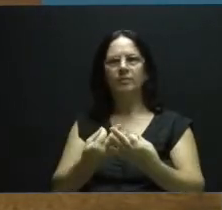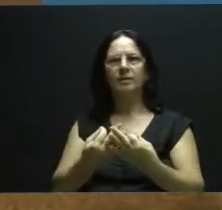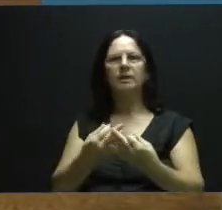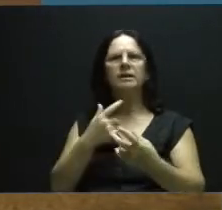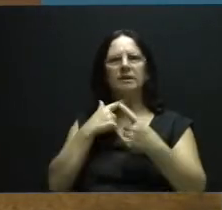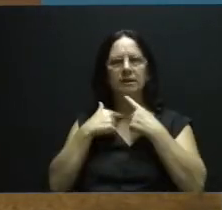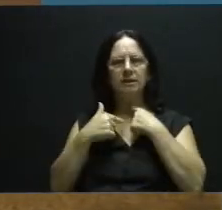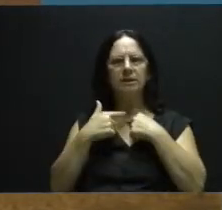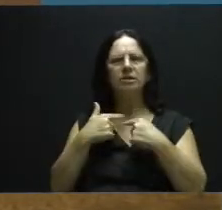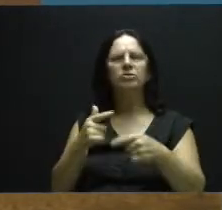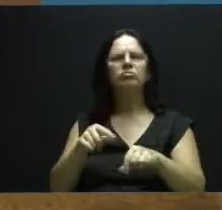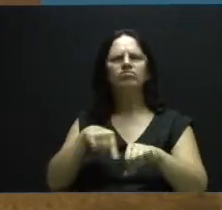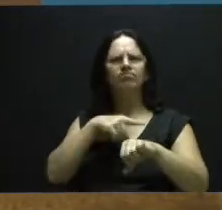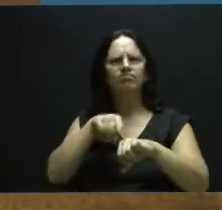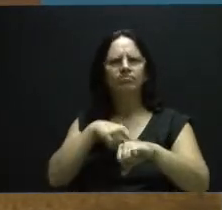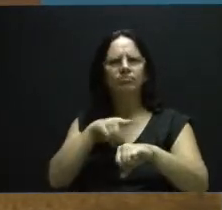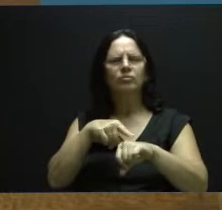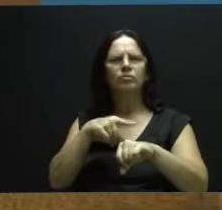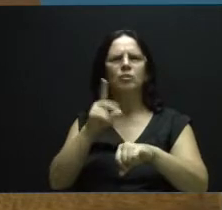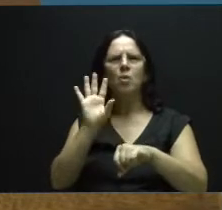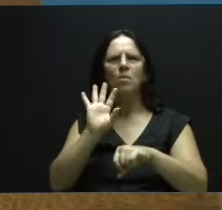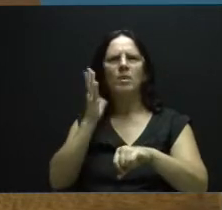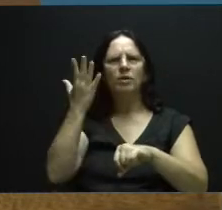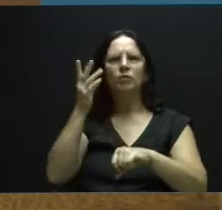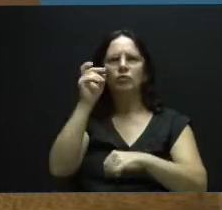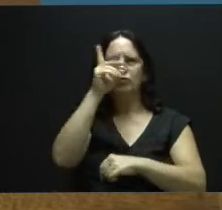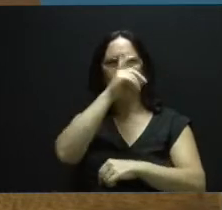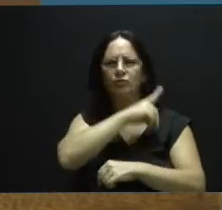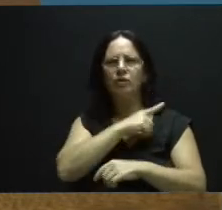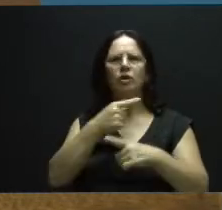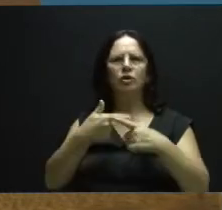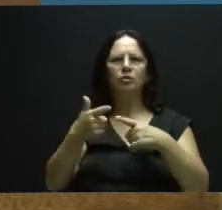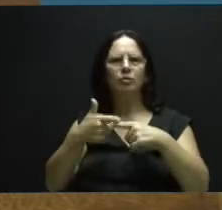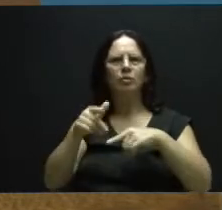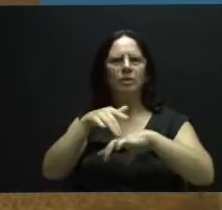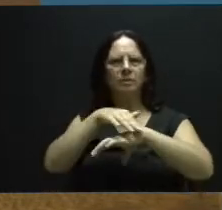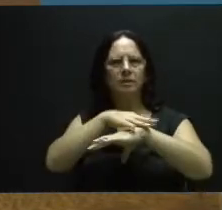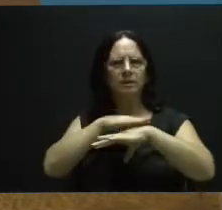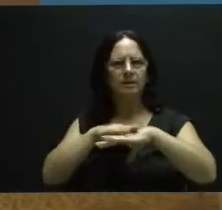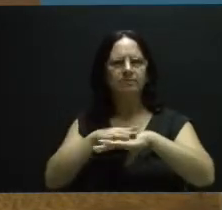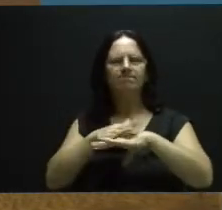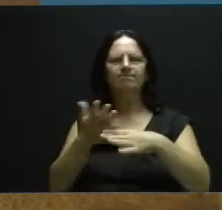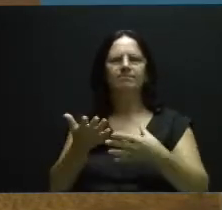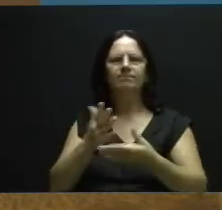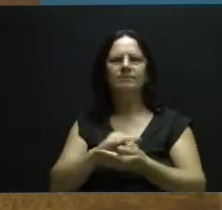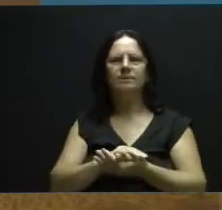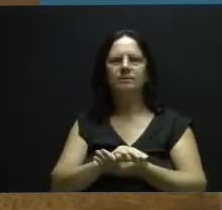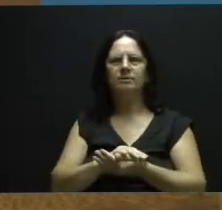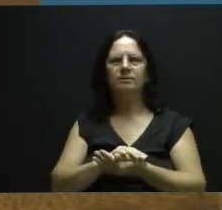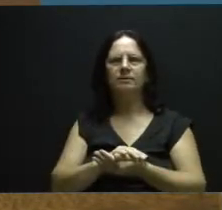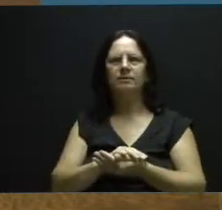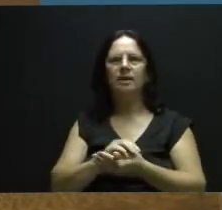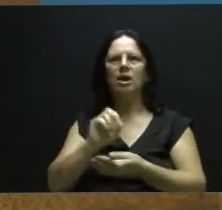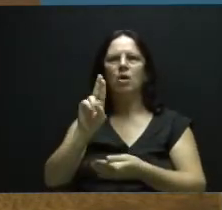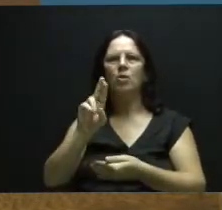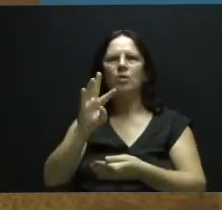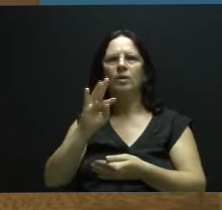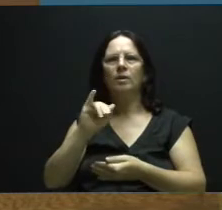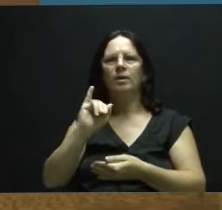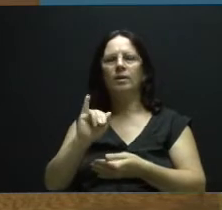estão ali nas últimas horas que estão passando por problemas de saúde estão internados na uti ou seja até mesmo no quarto